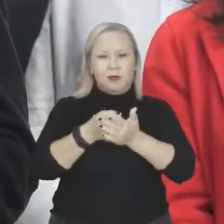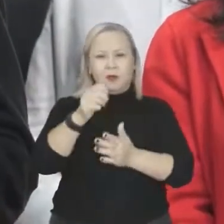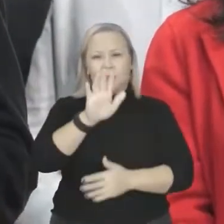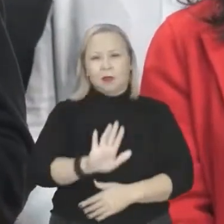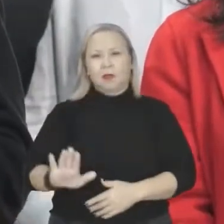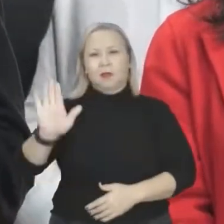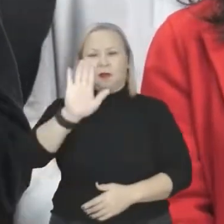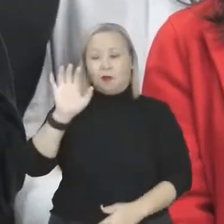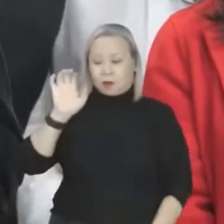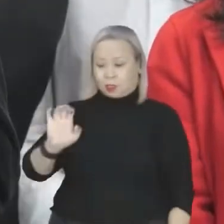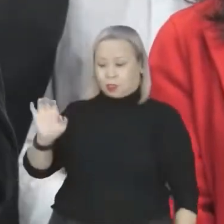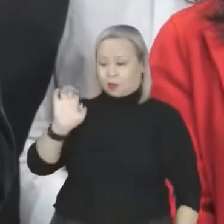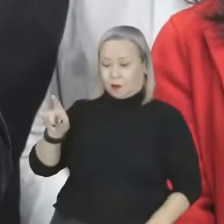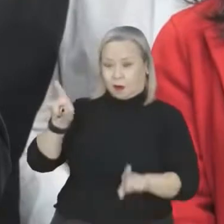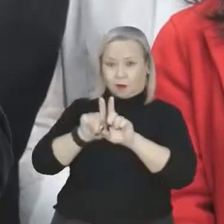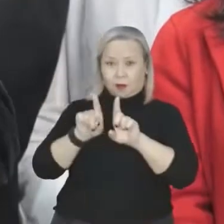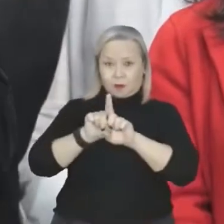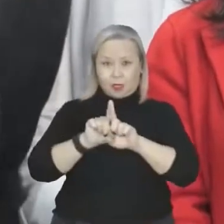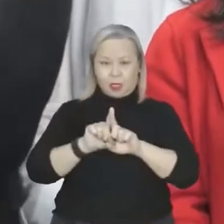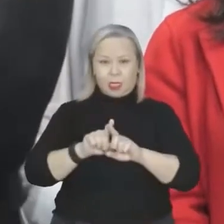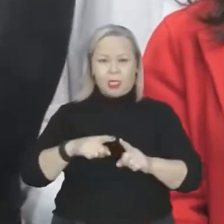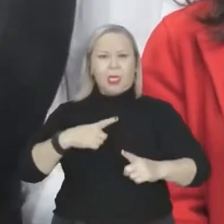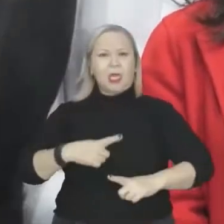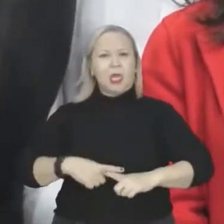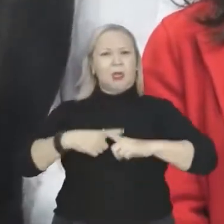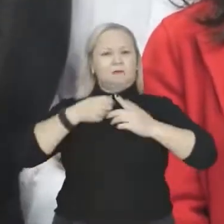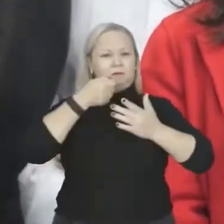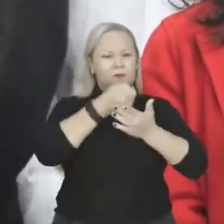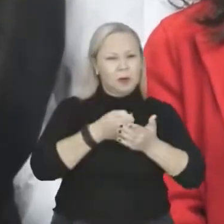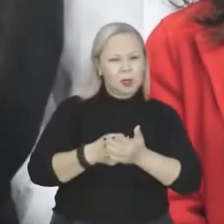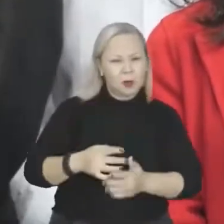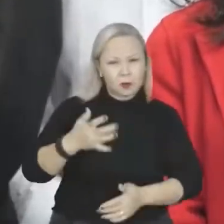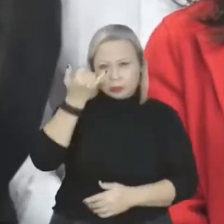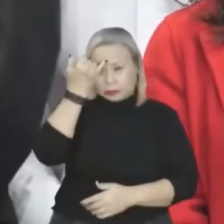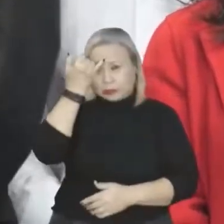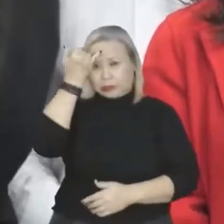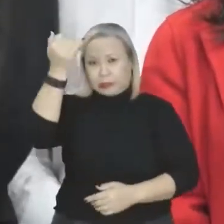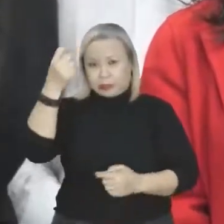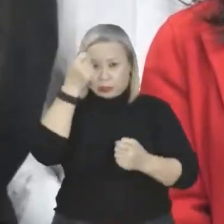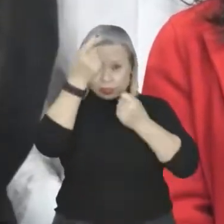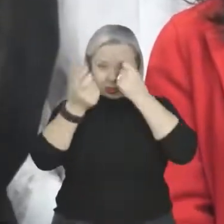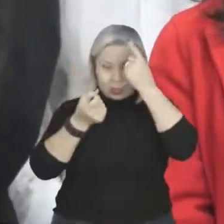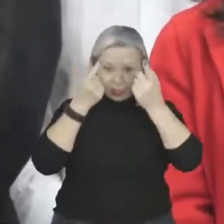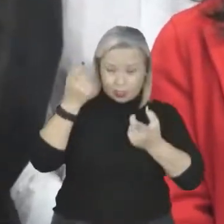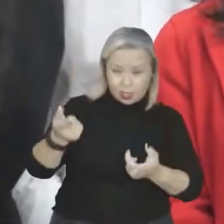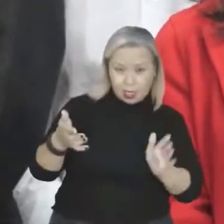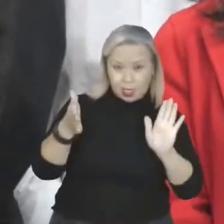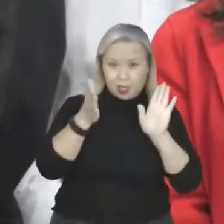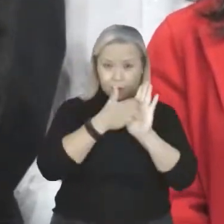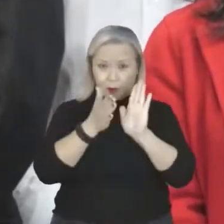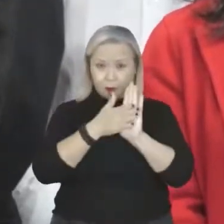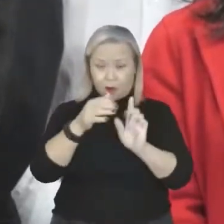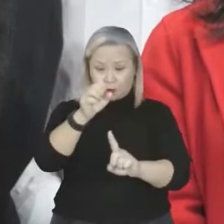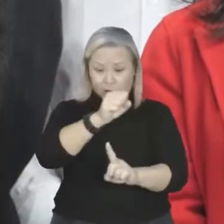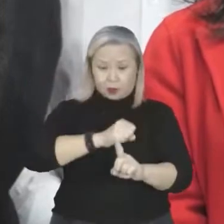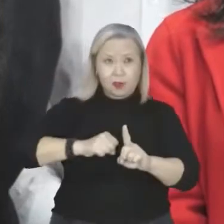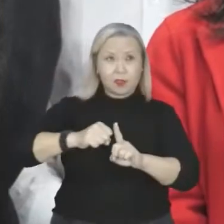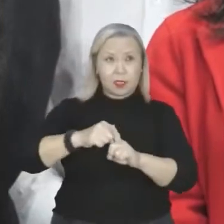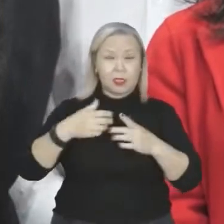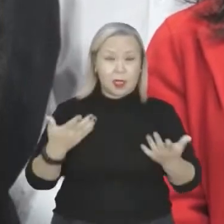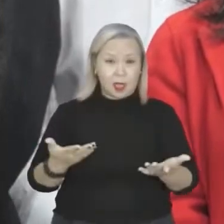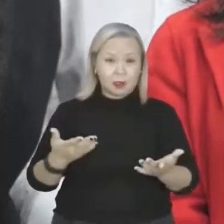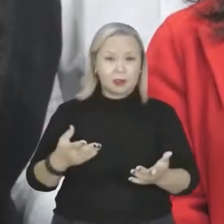é um confronto de ideias, é um confronto programático, é um confronto de proposta para a sociedade. E eu estou